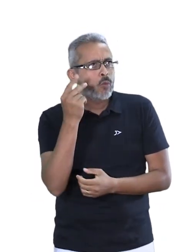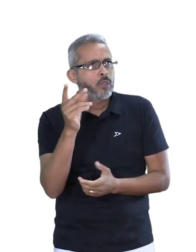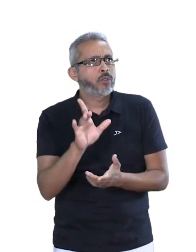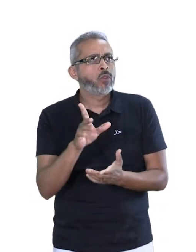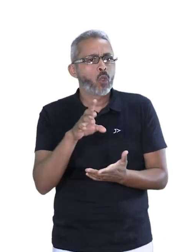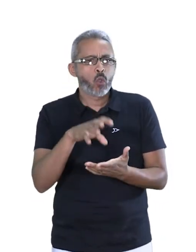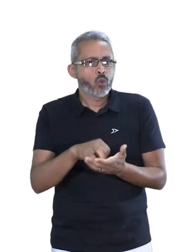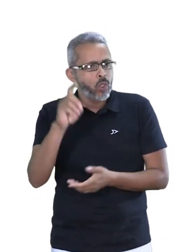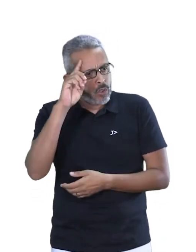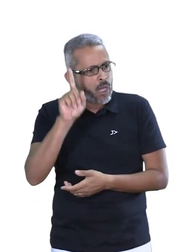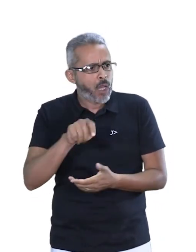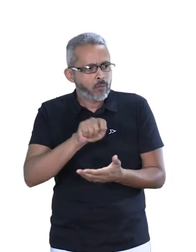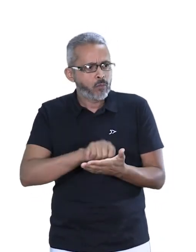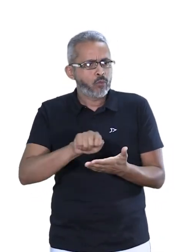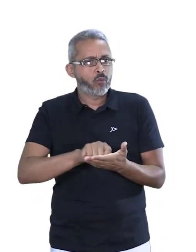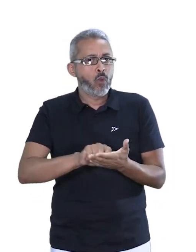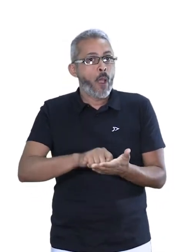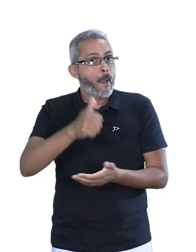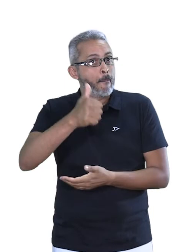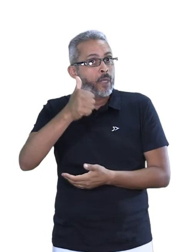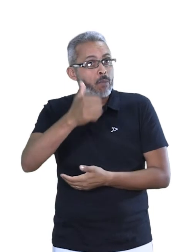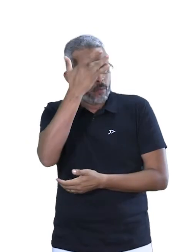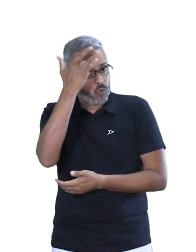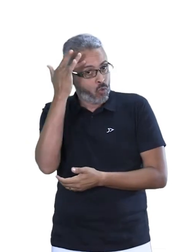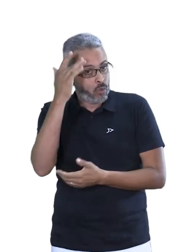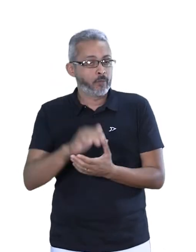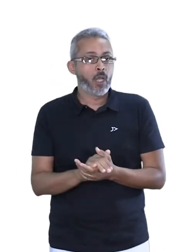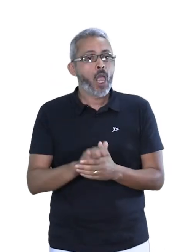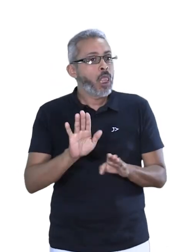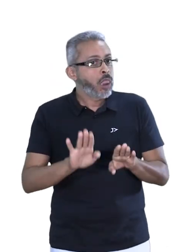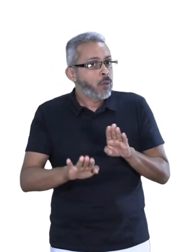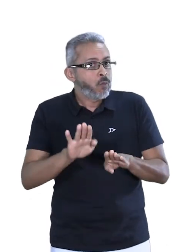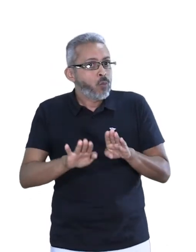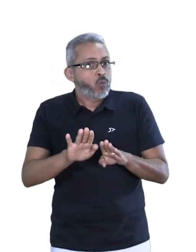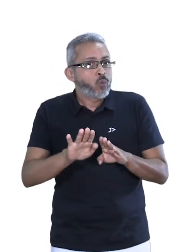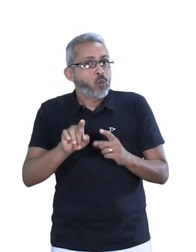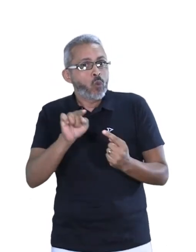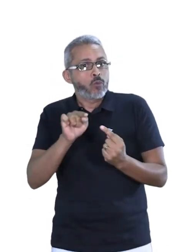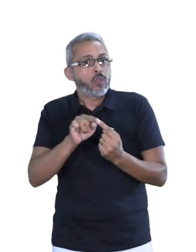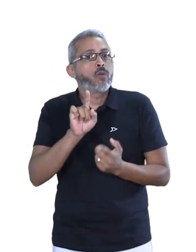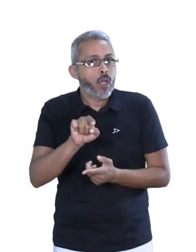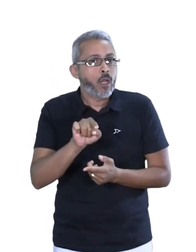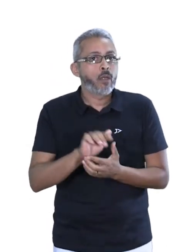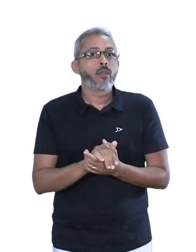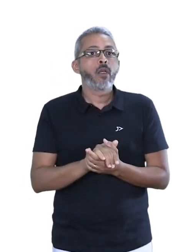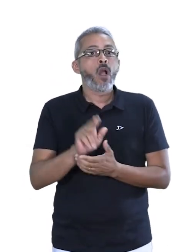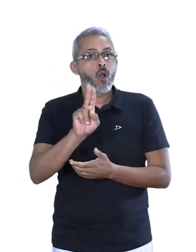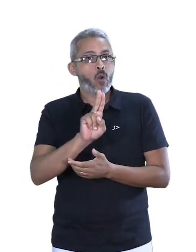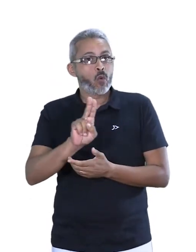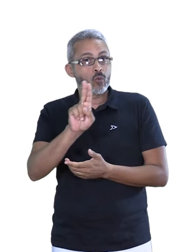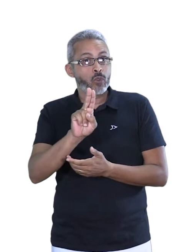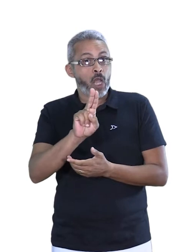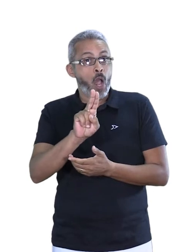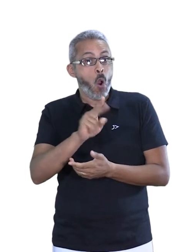Geralmente, o diário é escrito em primeira pessoa e, dependendo de sua função, pode ser utilizado como